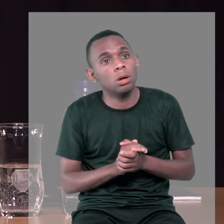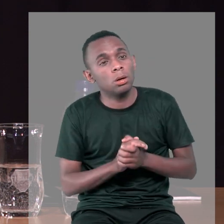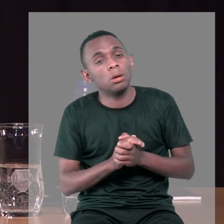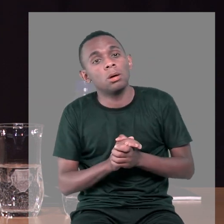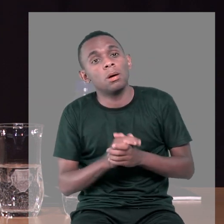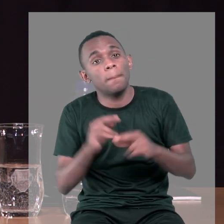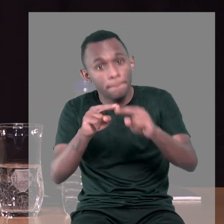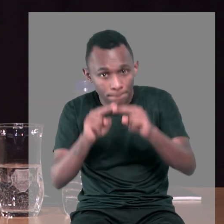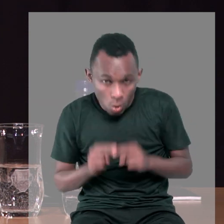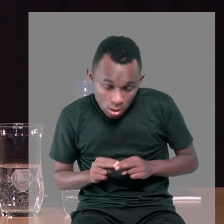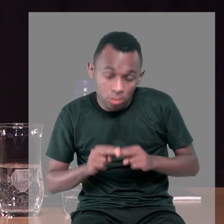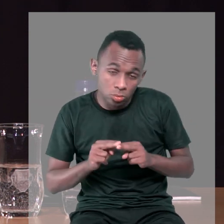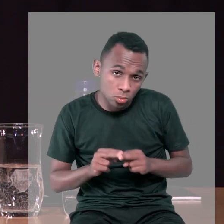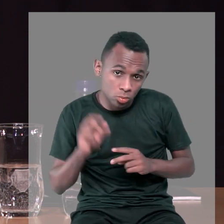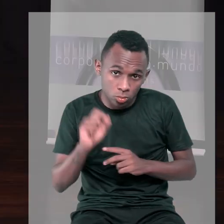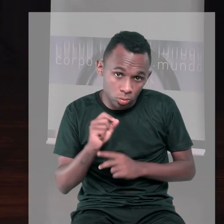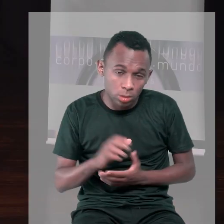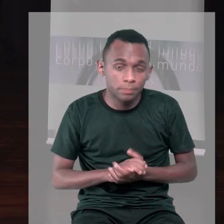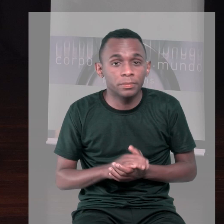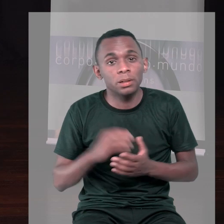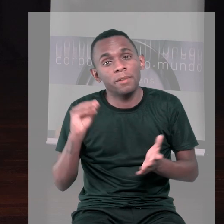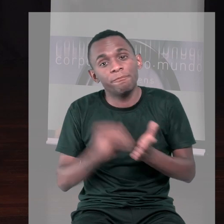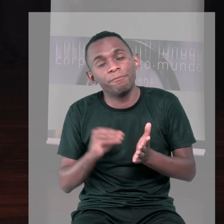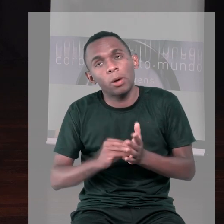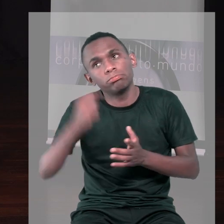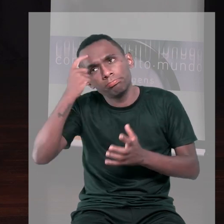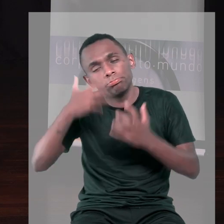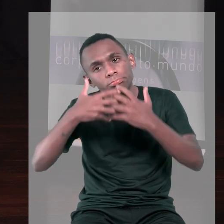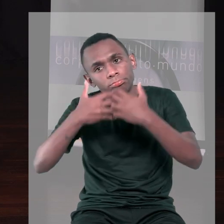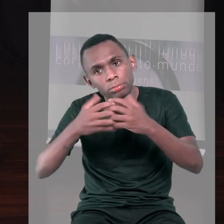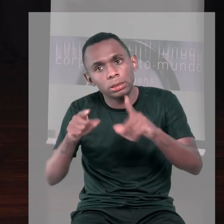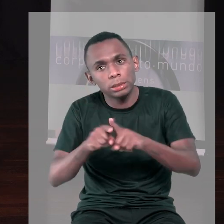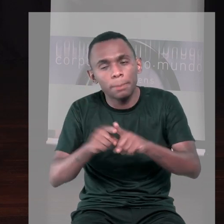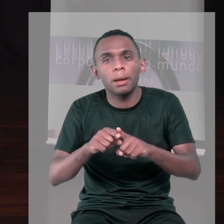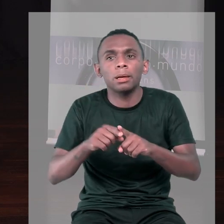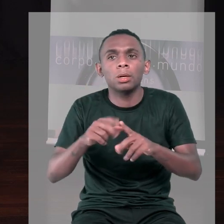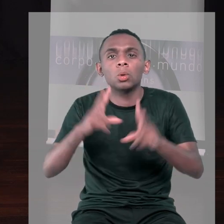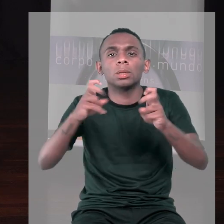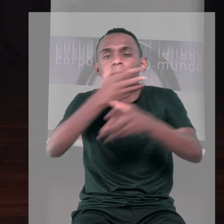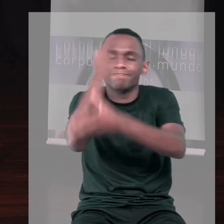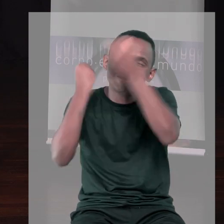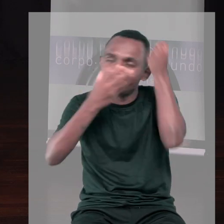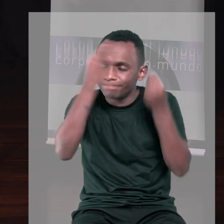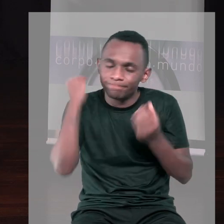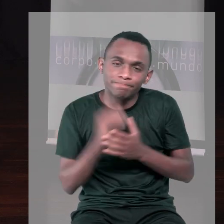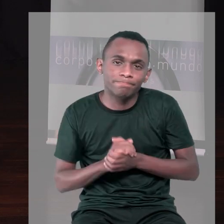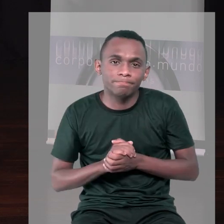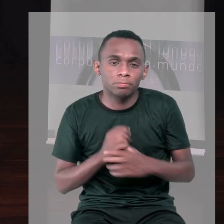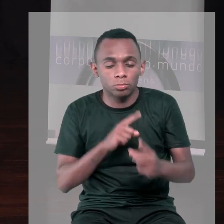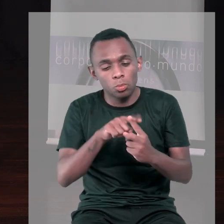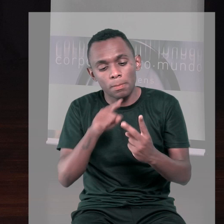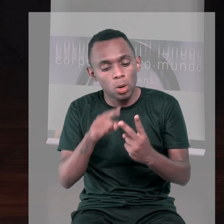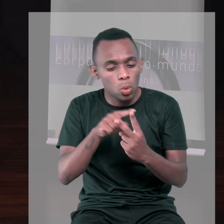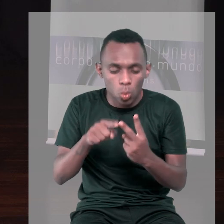compreender o que Arendt tem em mente quando fala, né, do mundo. E para se